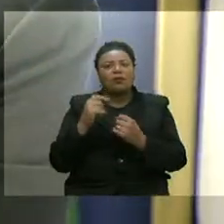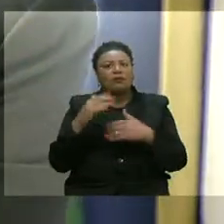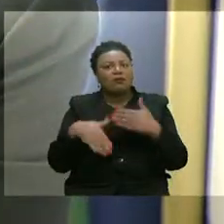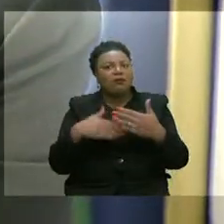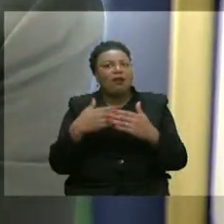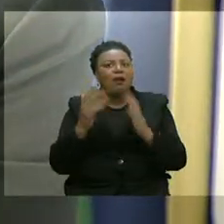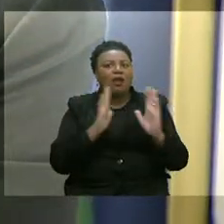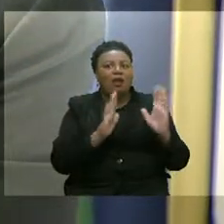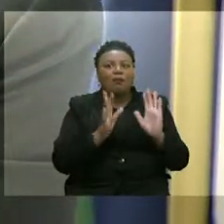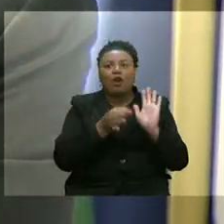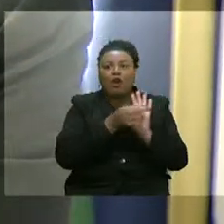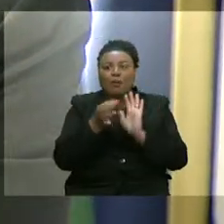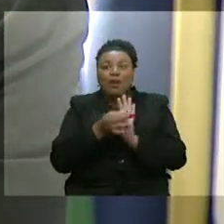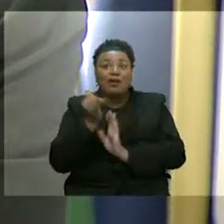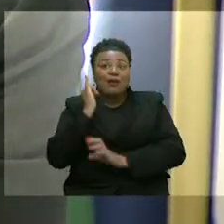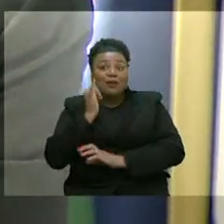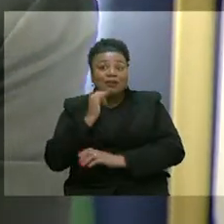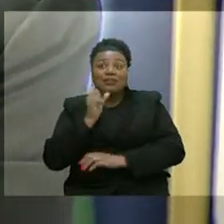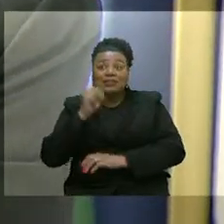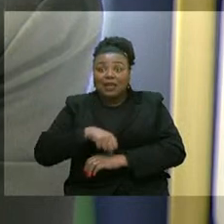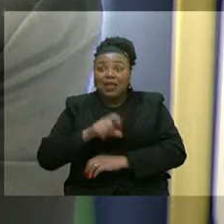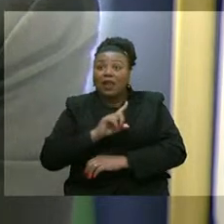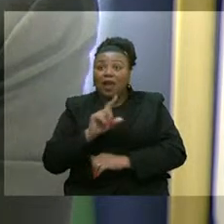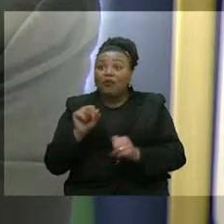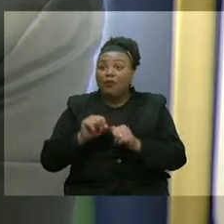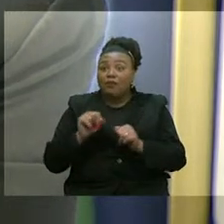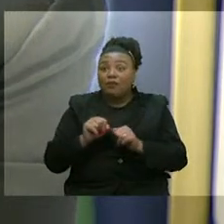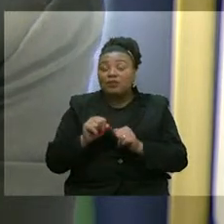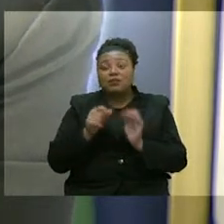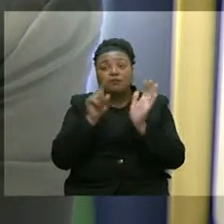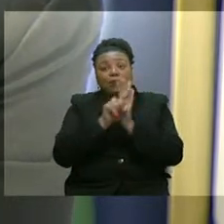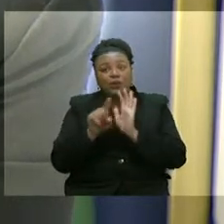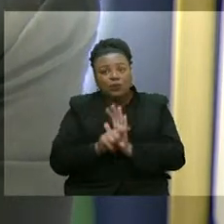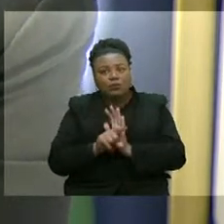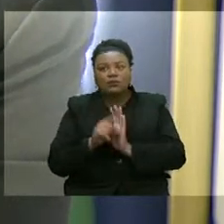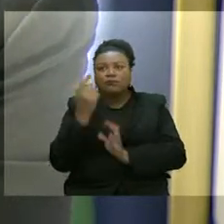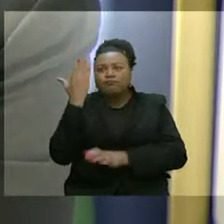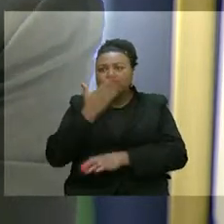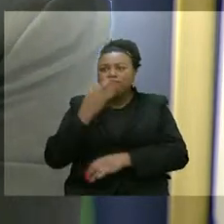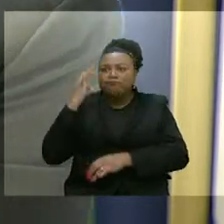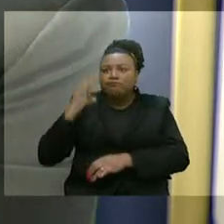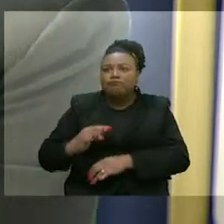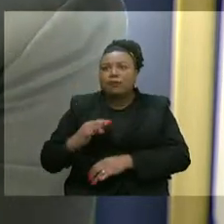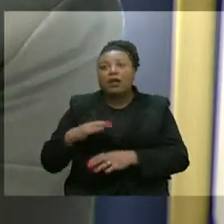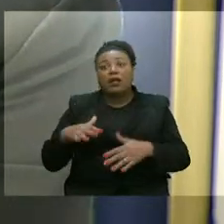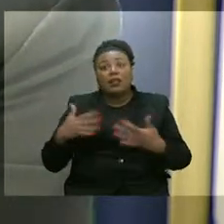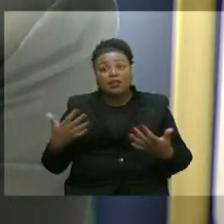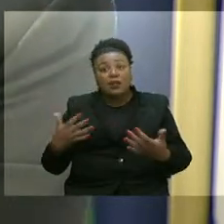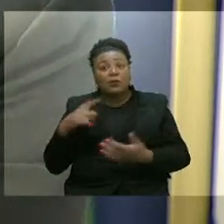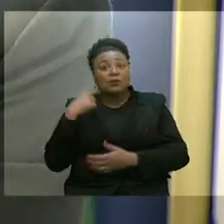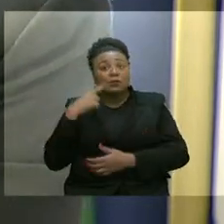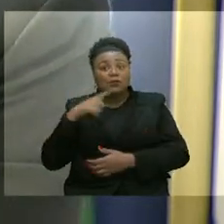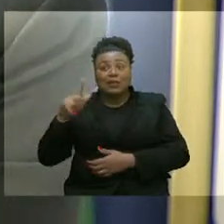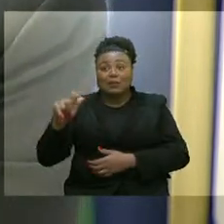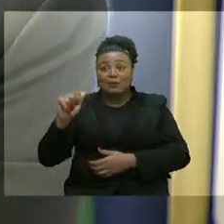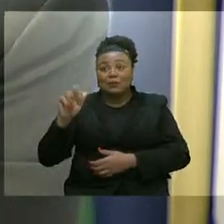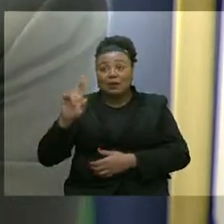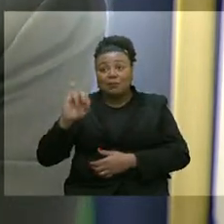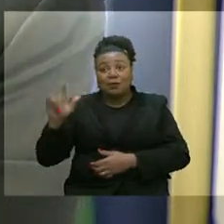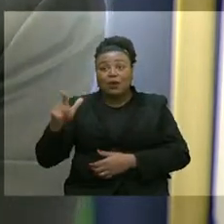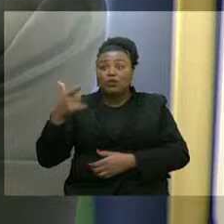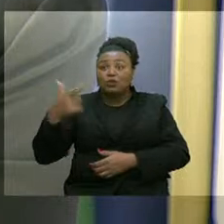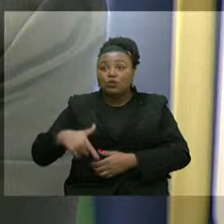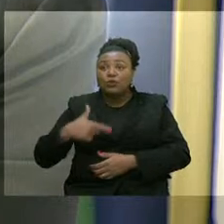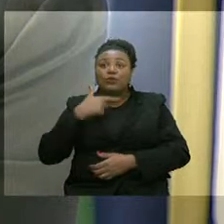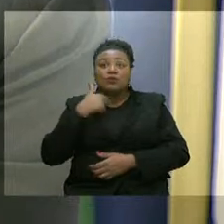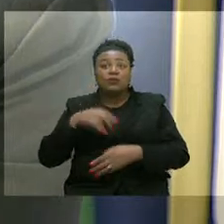da opinião, da narrativa, e sim, não, vamos fazer com questionamentos concretos. Então, deputado Gabriel, mais uma vez, gostaria